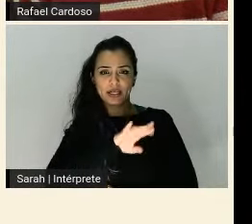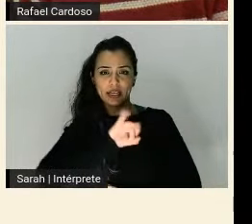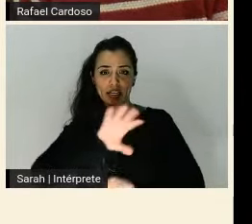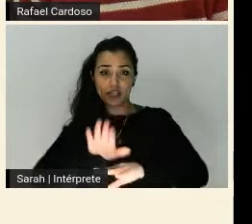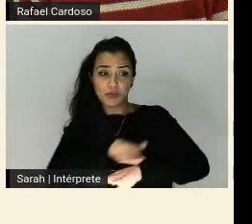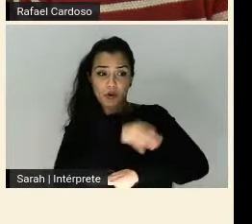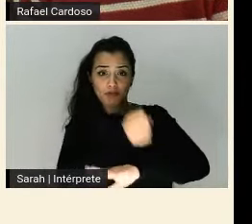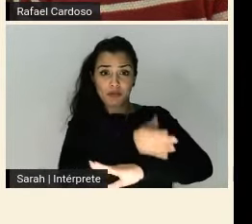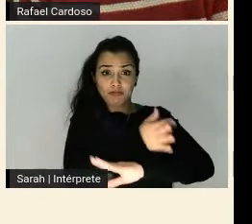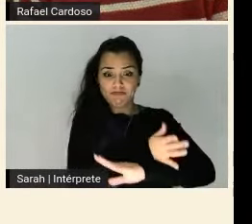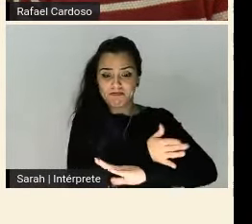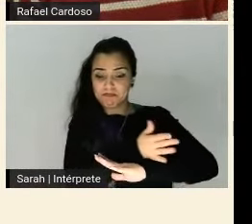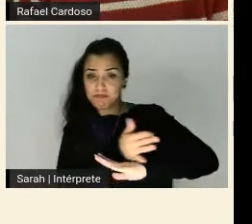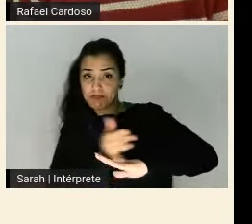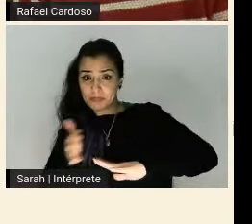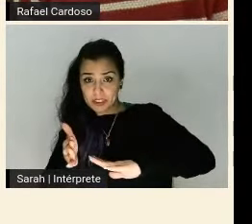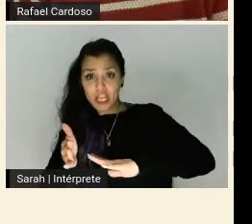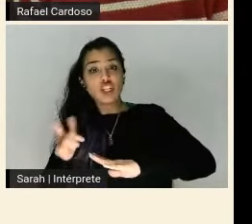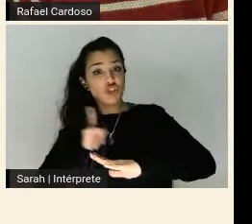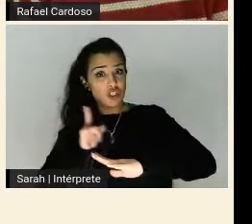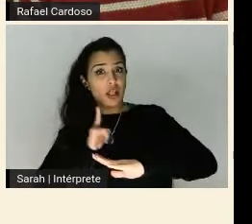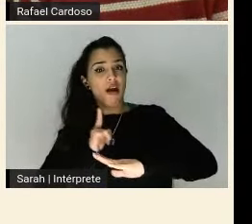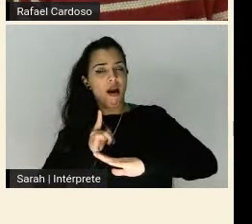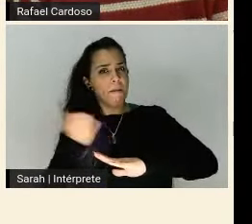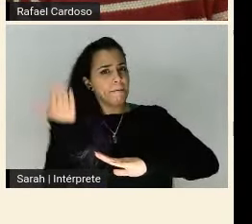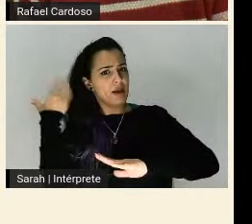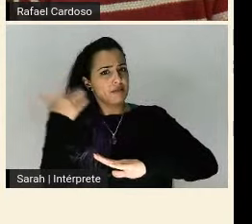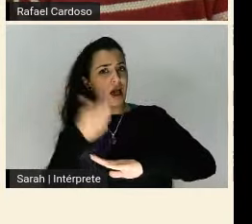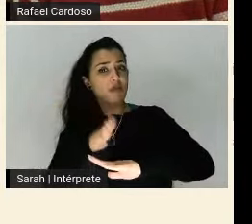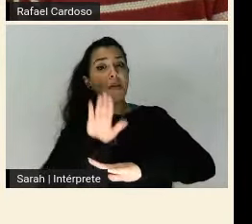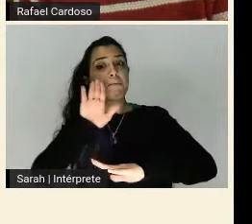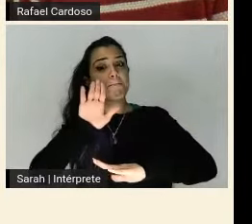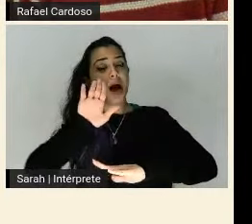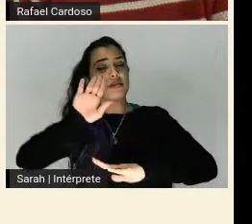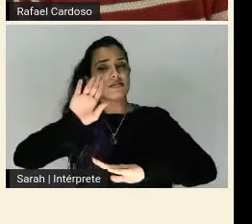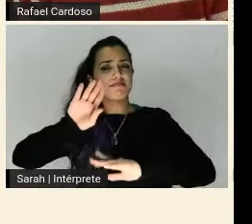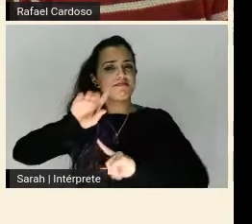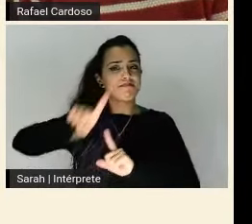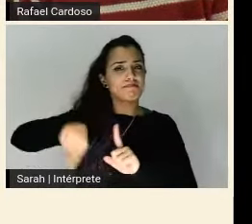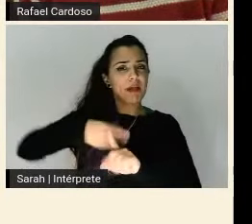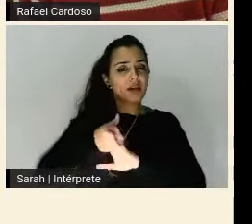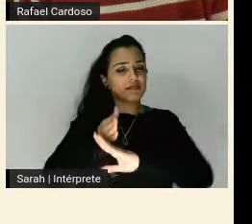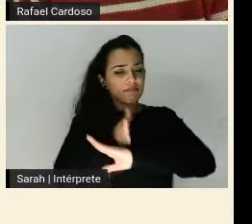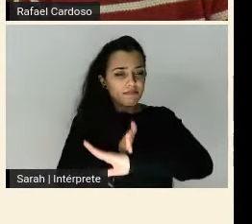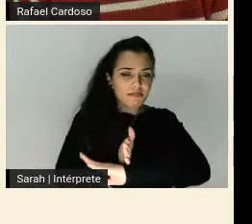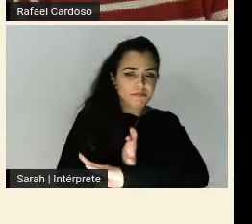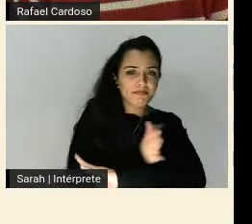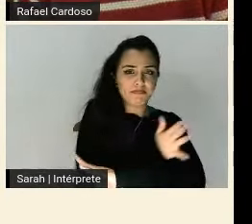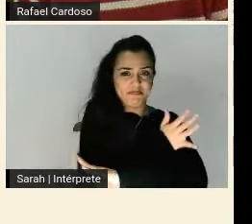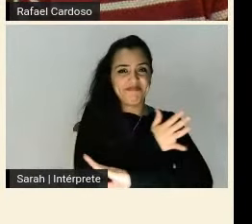mantinha com ele uma continuidade, em vez de ser uma adaptação das vanguardas europeias.